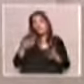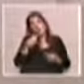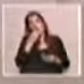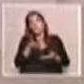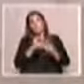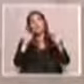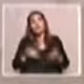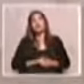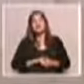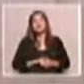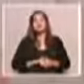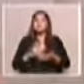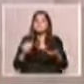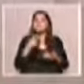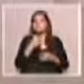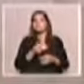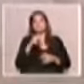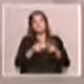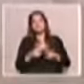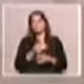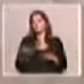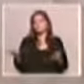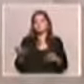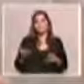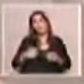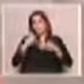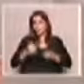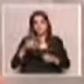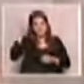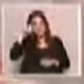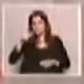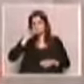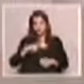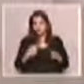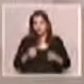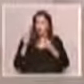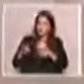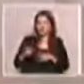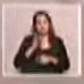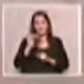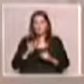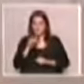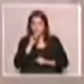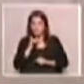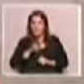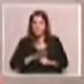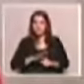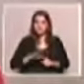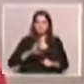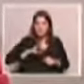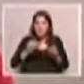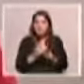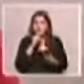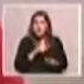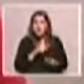Há quantidade de grande população que não tolera a lactose. Pronto, sim. Essas pessoas não podem beber. E não podem comer queijo. Ou podem. Pois,